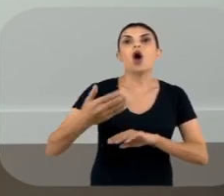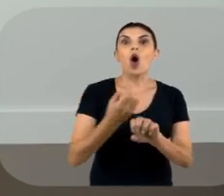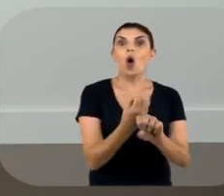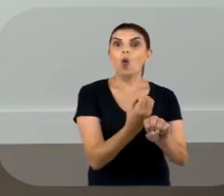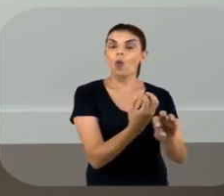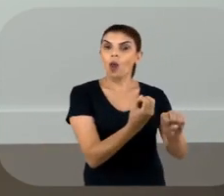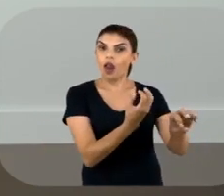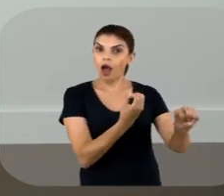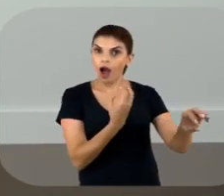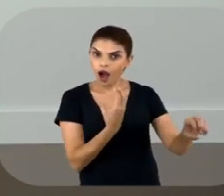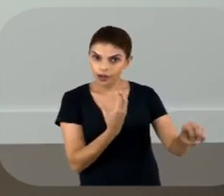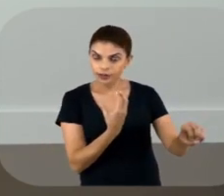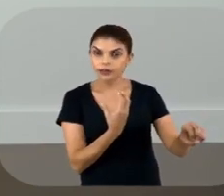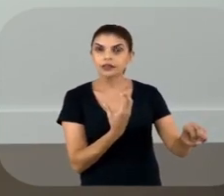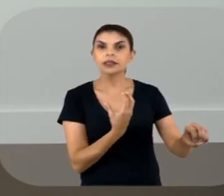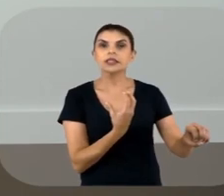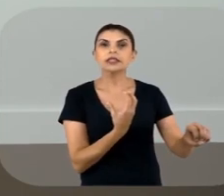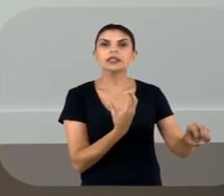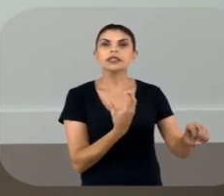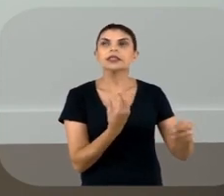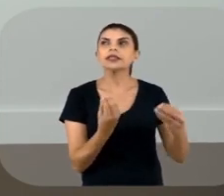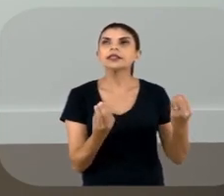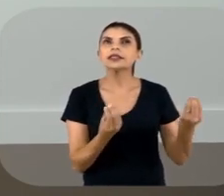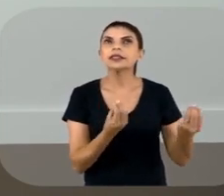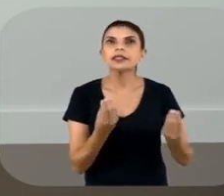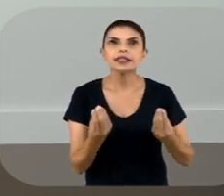massivos, online,